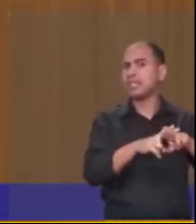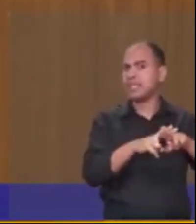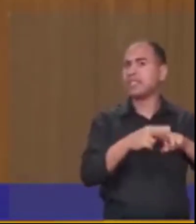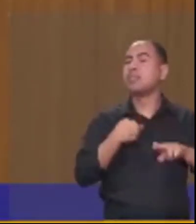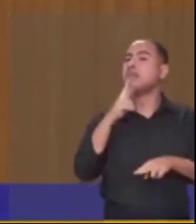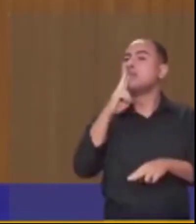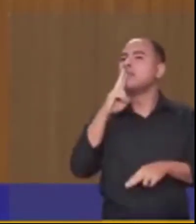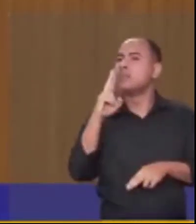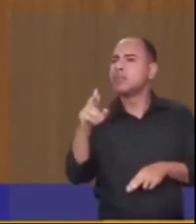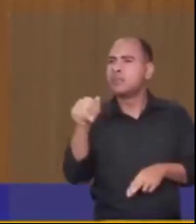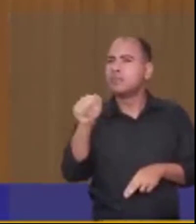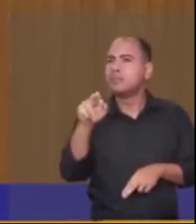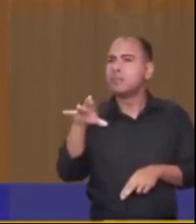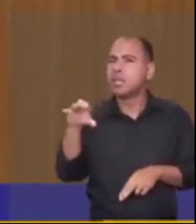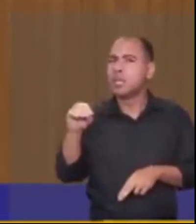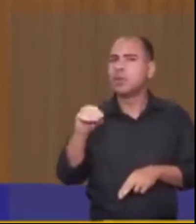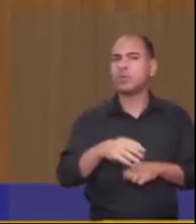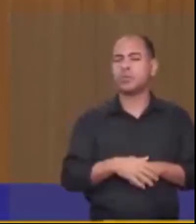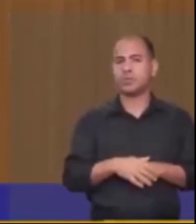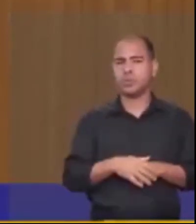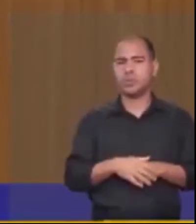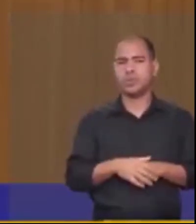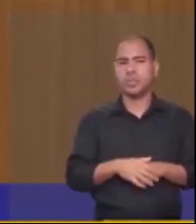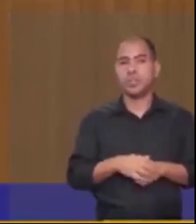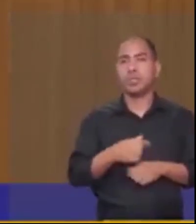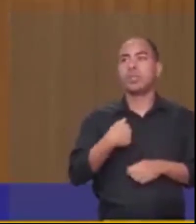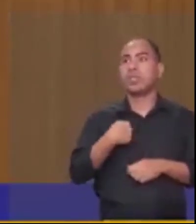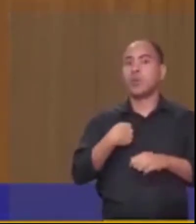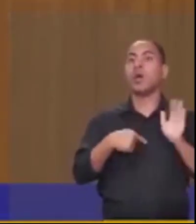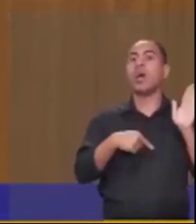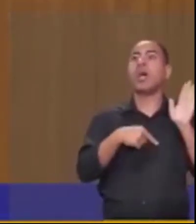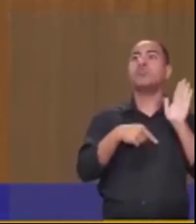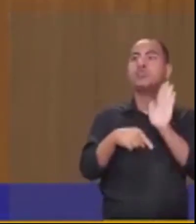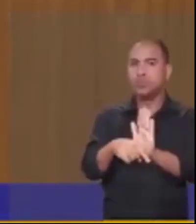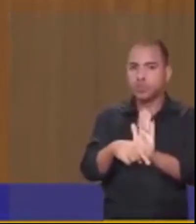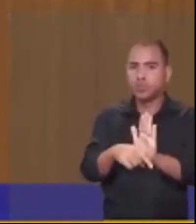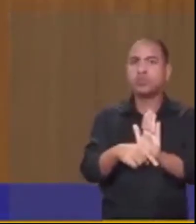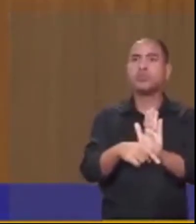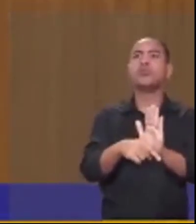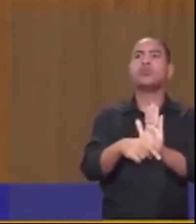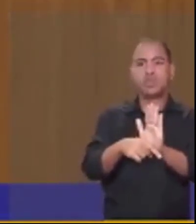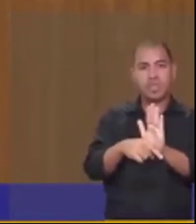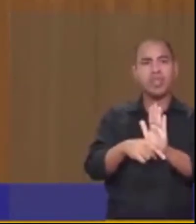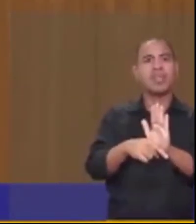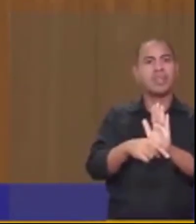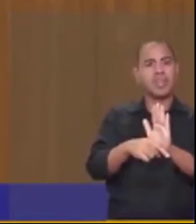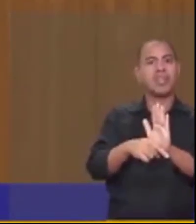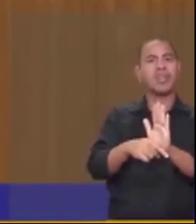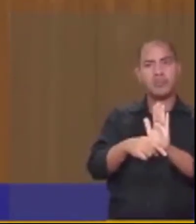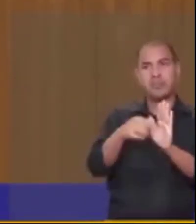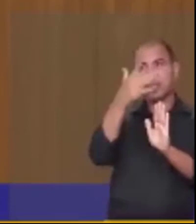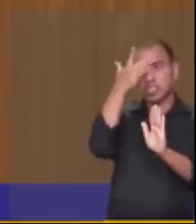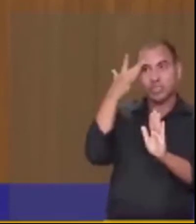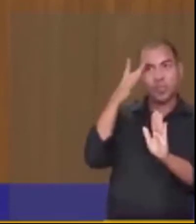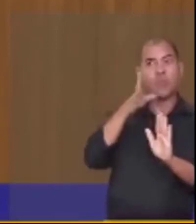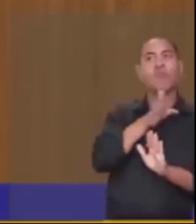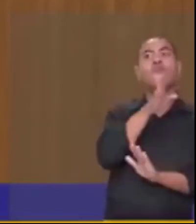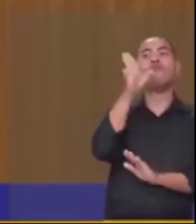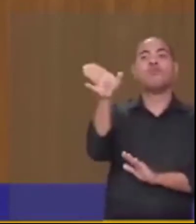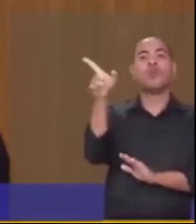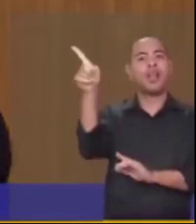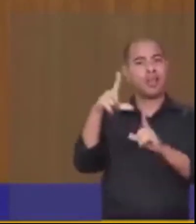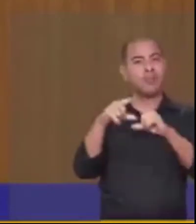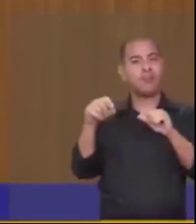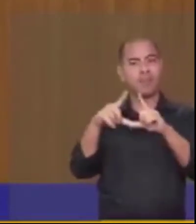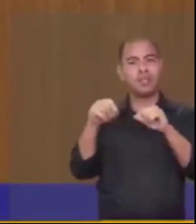ajudei a bancar quem estava lá onde me prender eu sou um bandido eu sou um terrorista